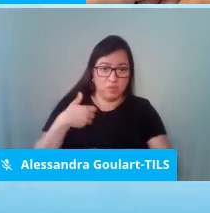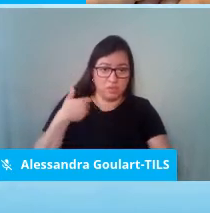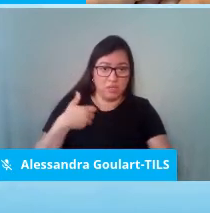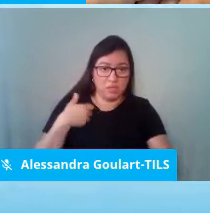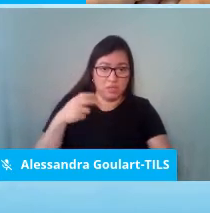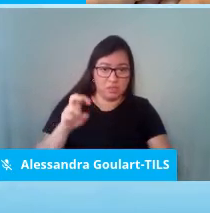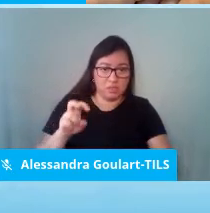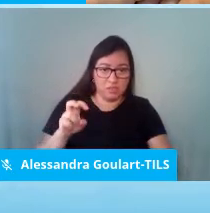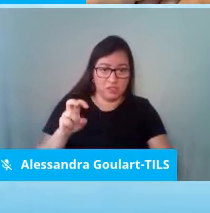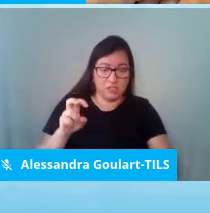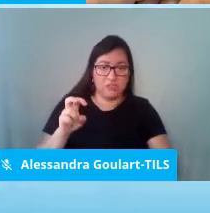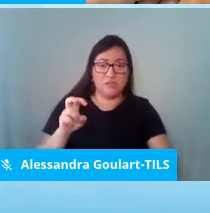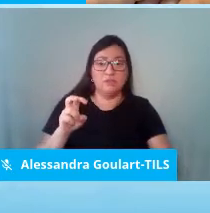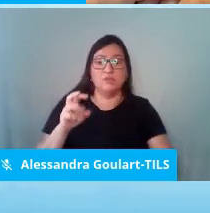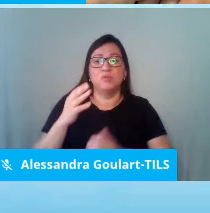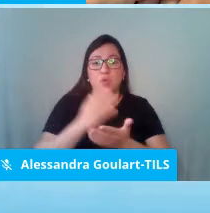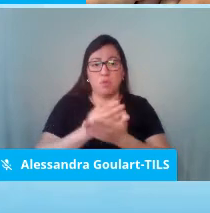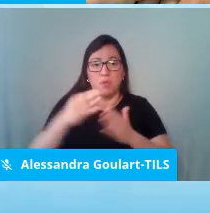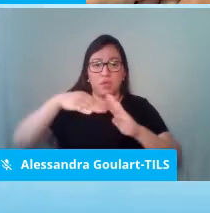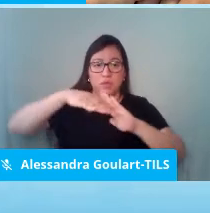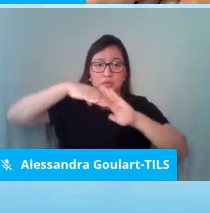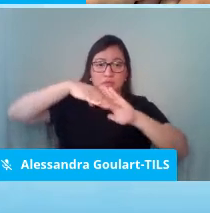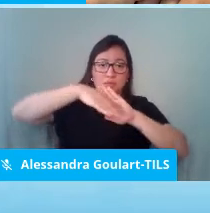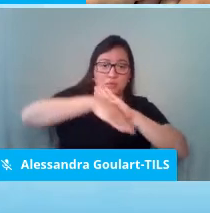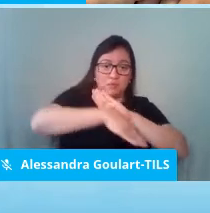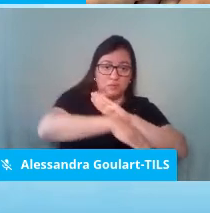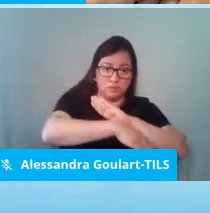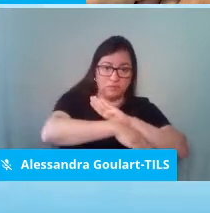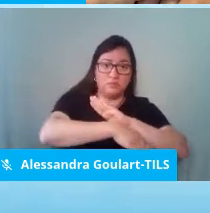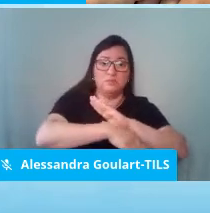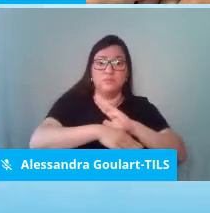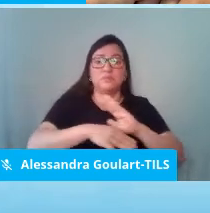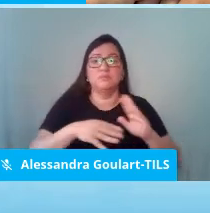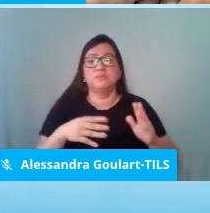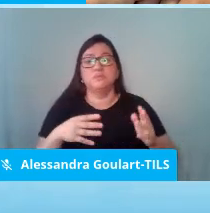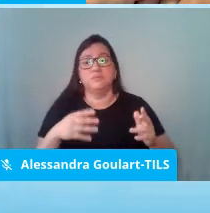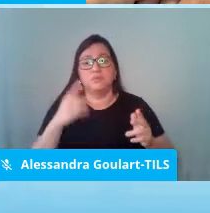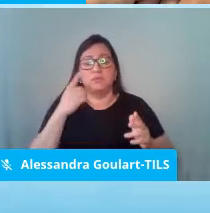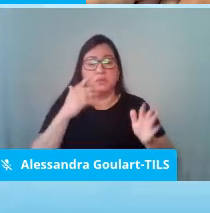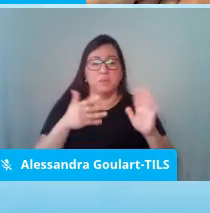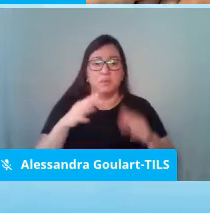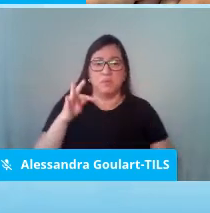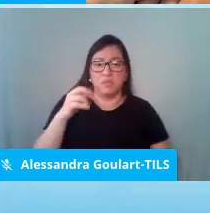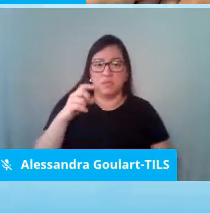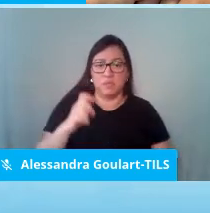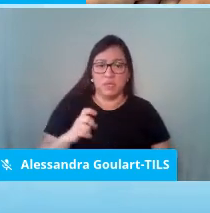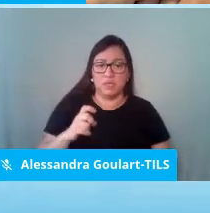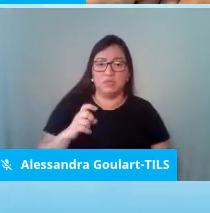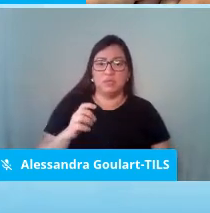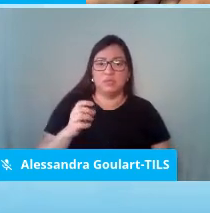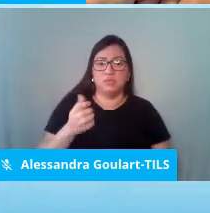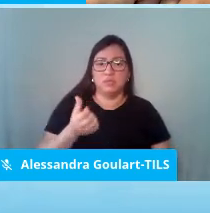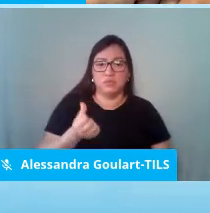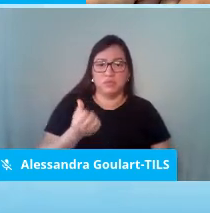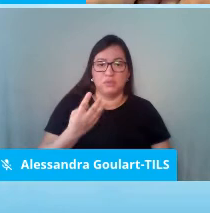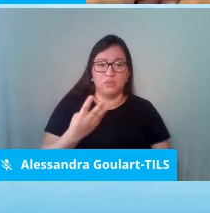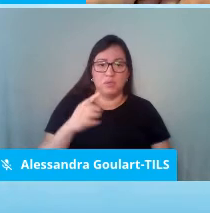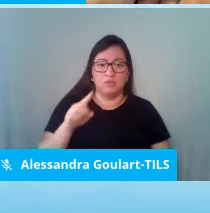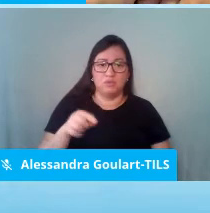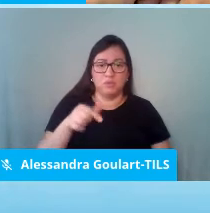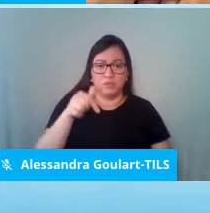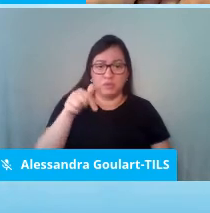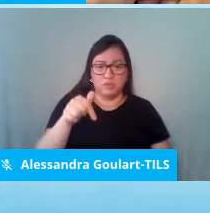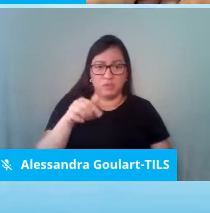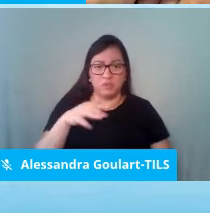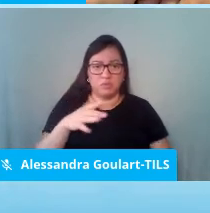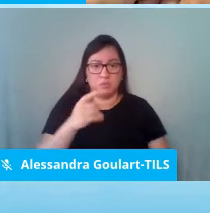com maior queda nesses últimos anos foi a região sul, com uma taxa de 64,7% inferior em